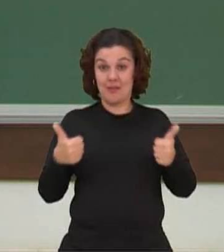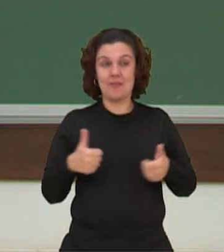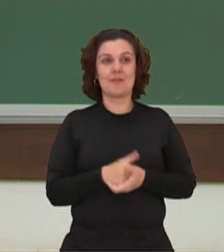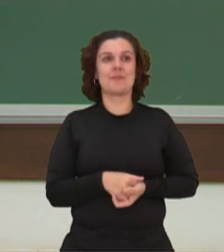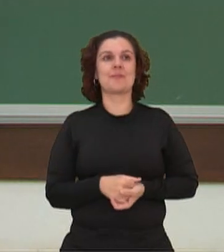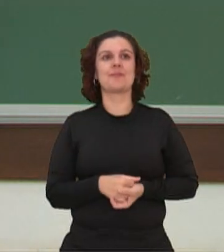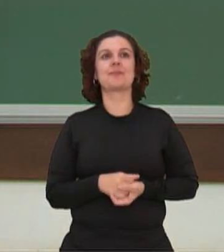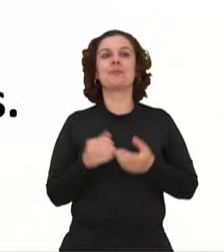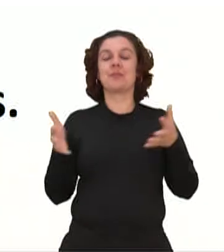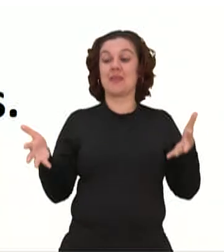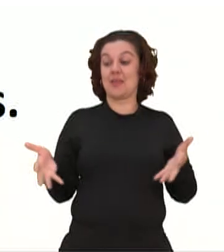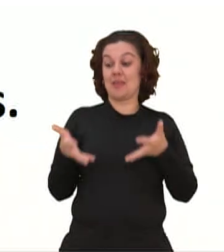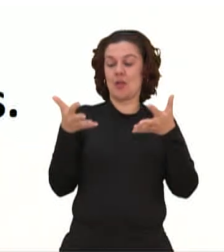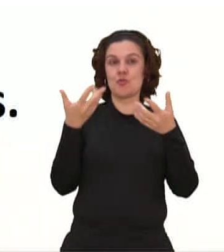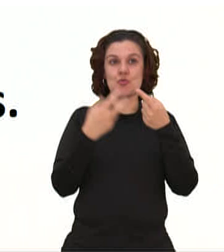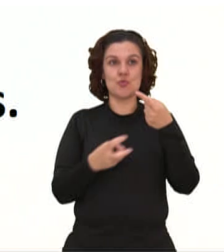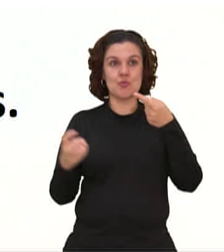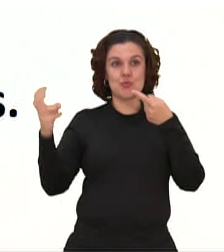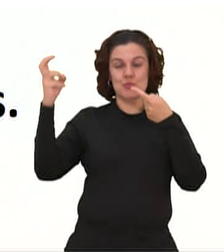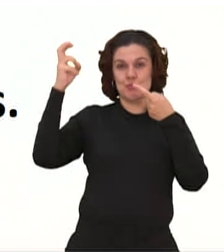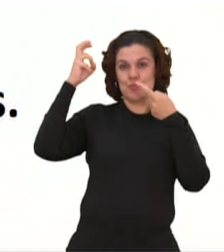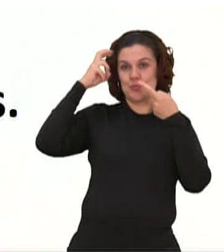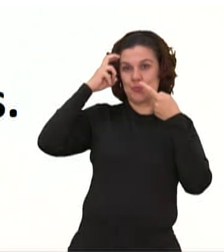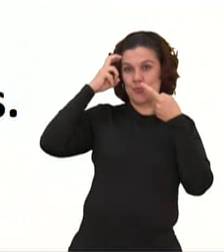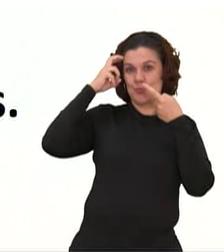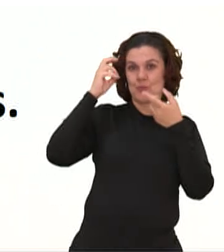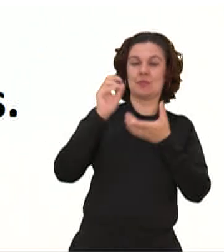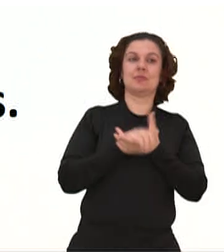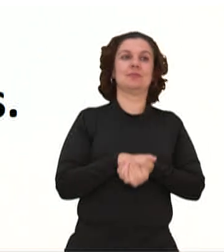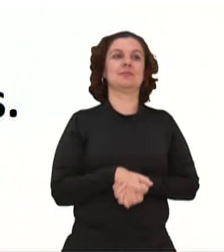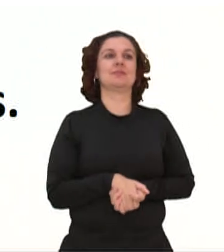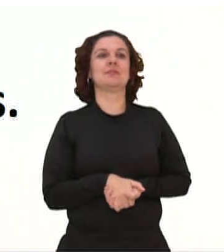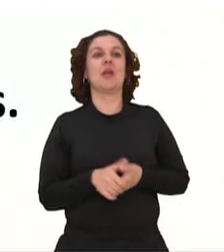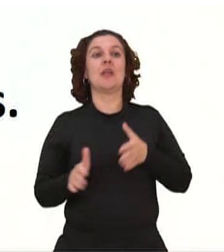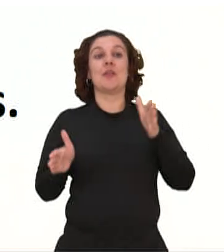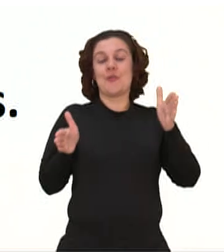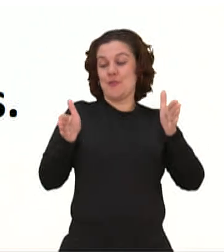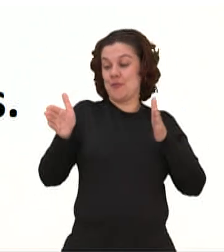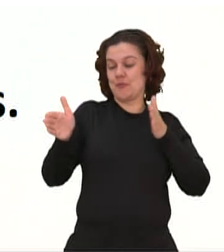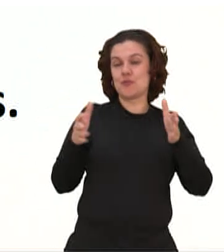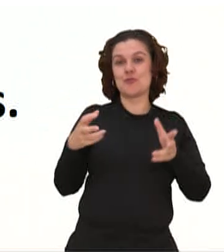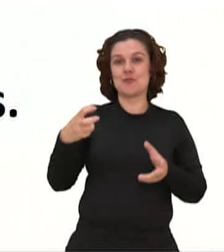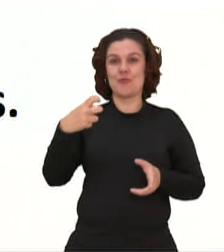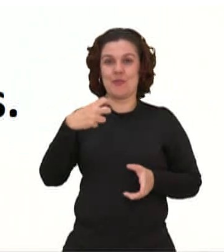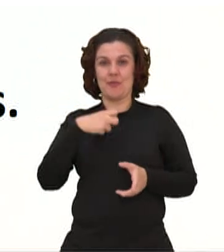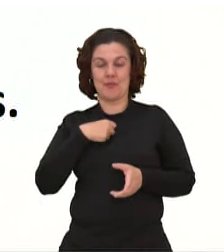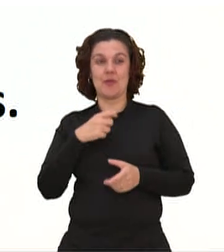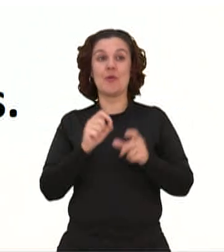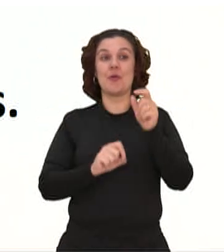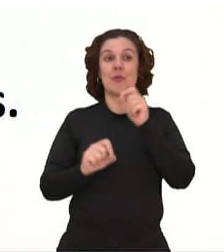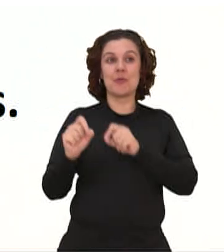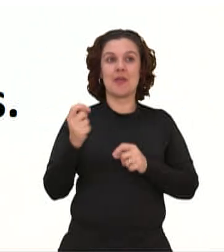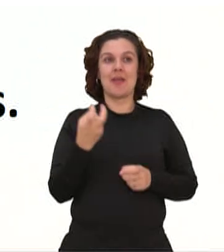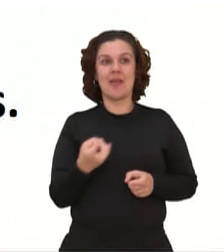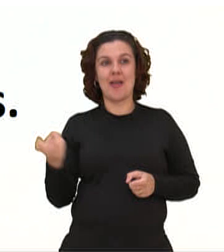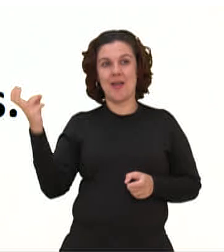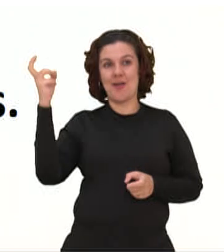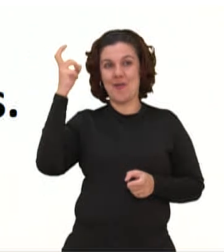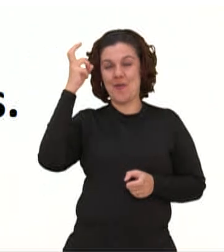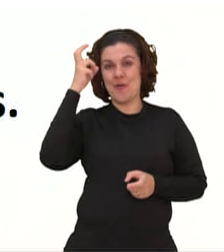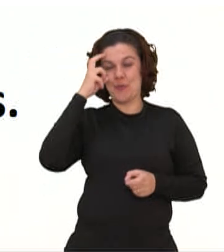Então, incentivo também à cultura nacional. Durante o governo de Getúlio Vargas, a